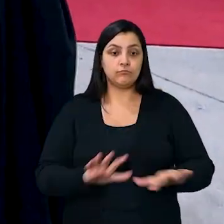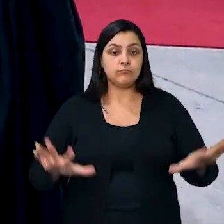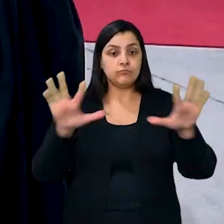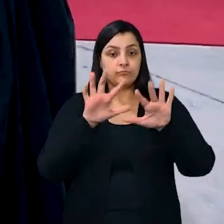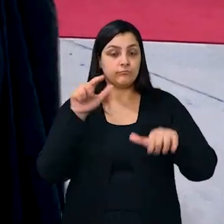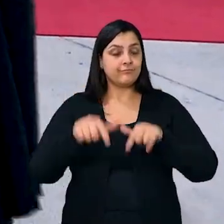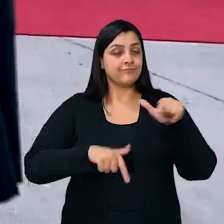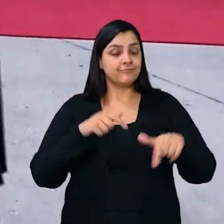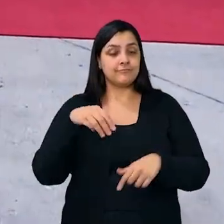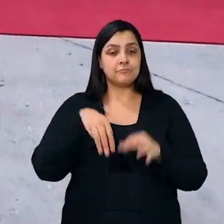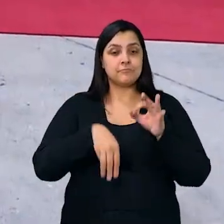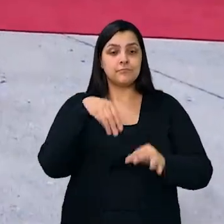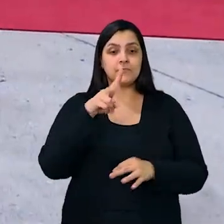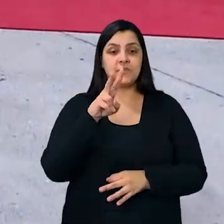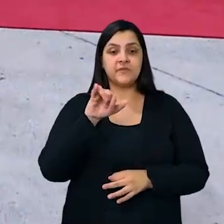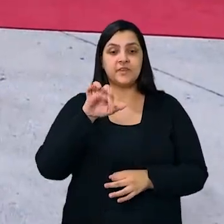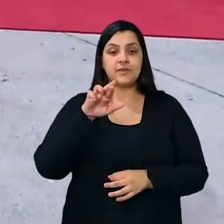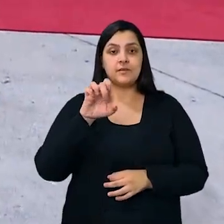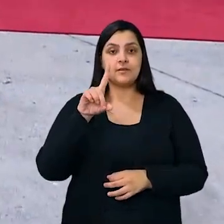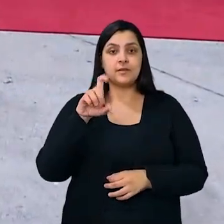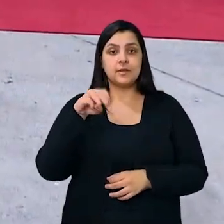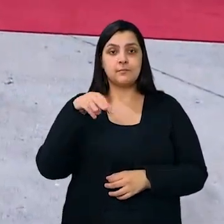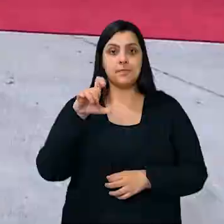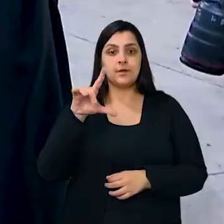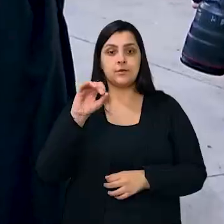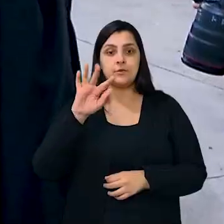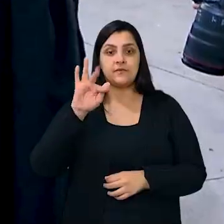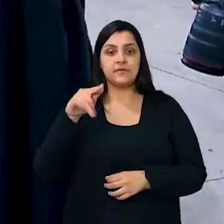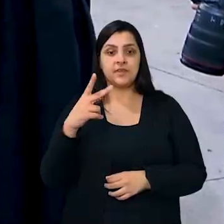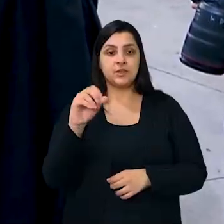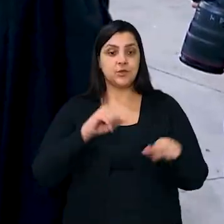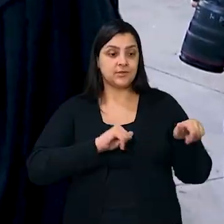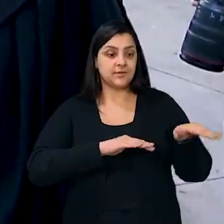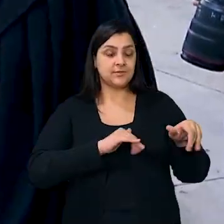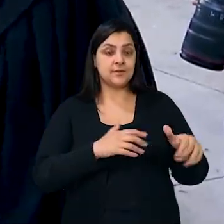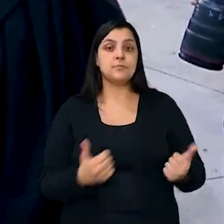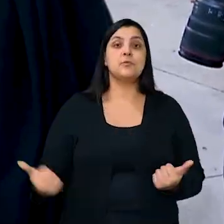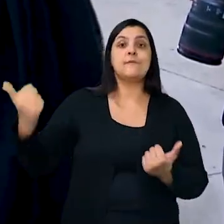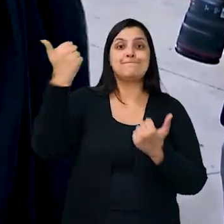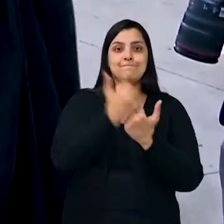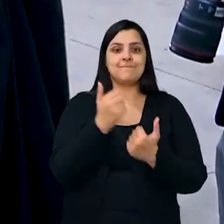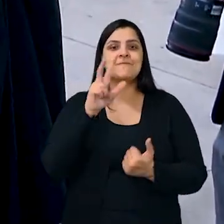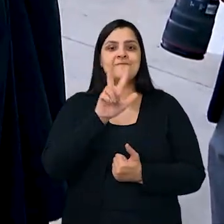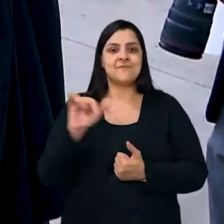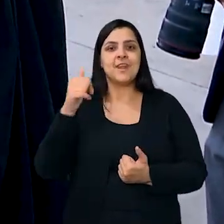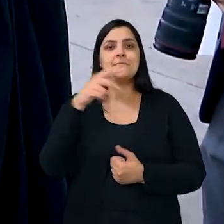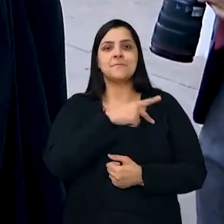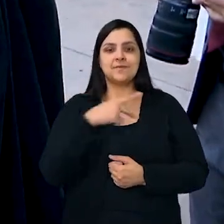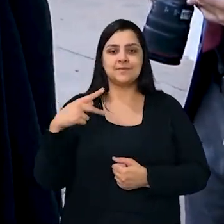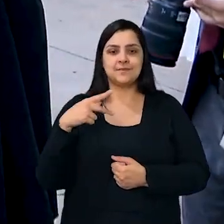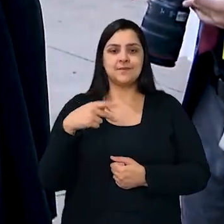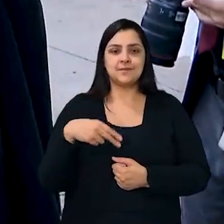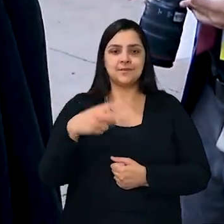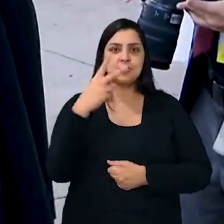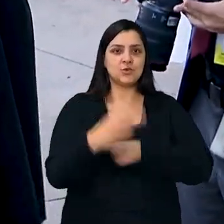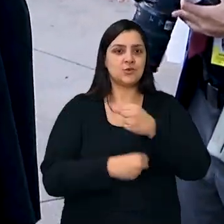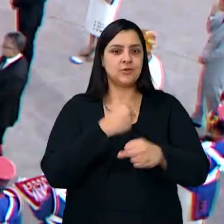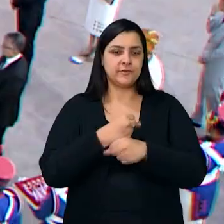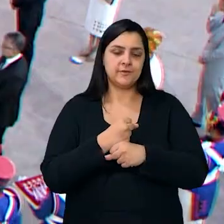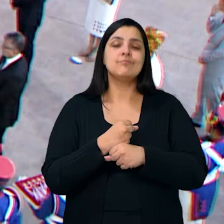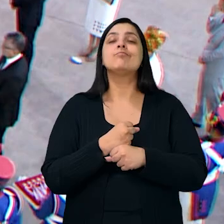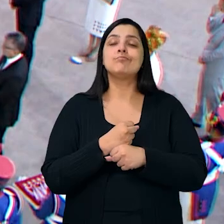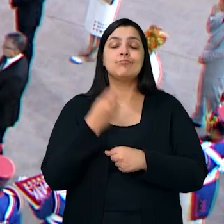Corregedor-Geral da Justiça do Trabalho, ministro Vieira de Mello Filho, que em setembro deste ano deve assumir a presidência da Corte para o próximo